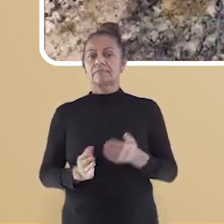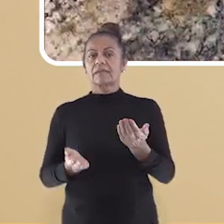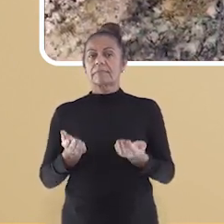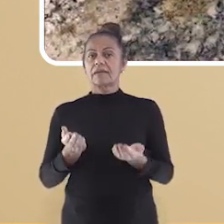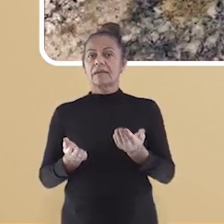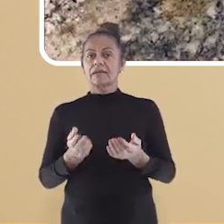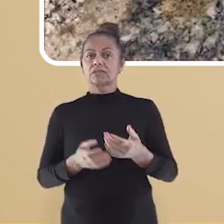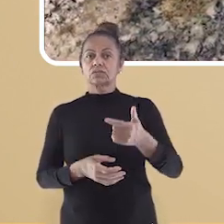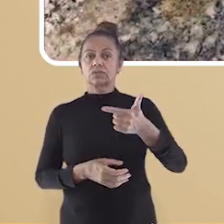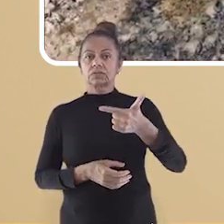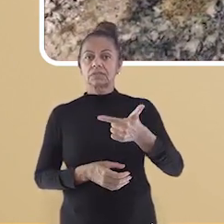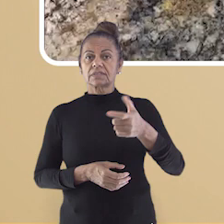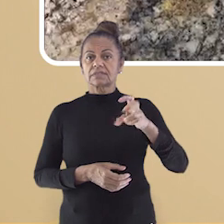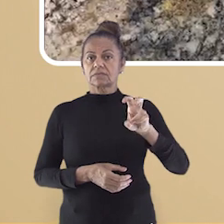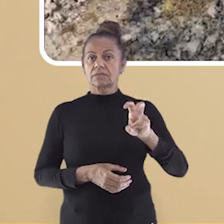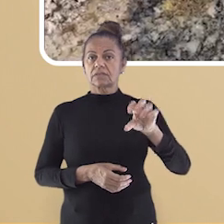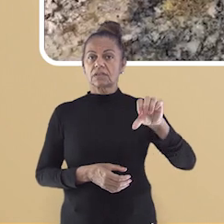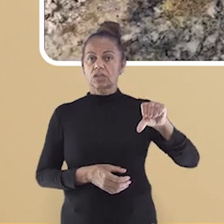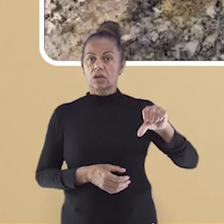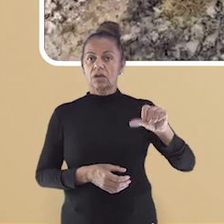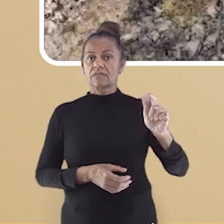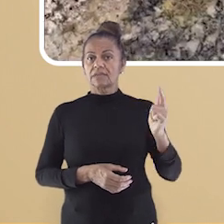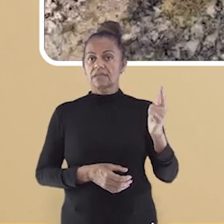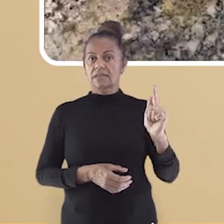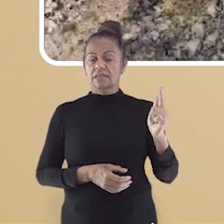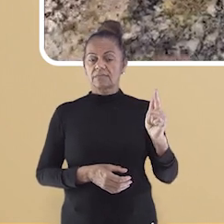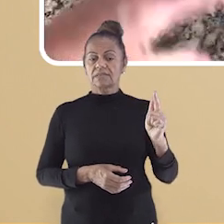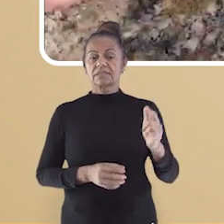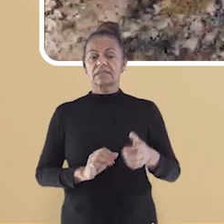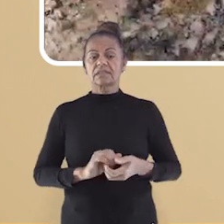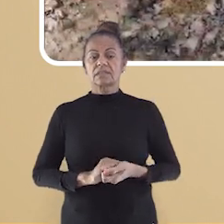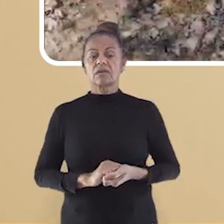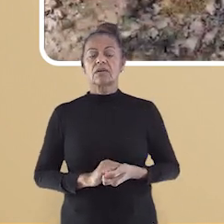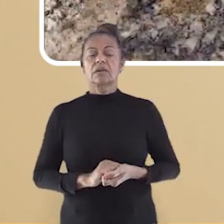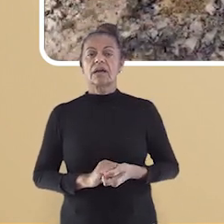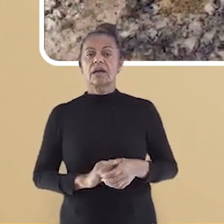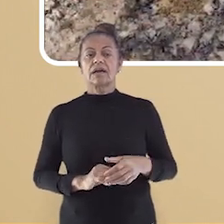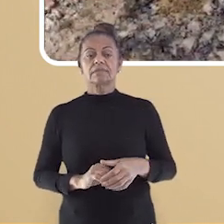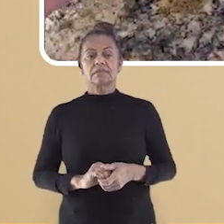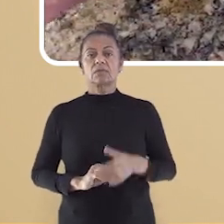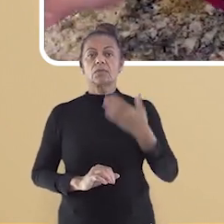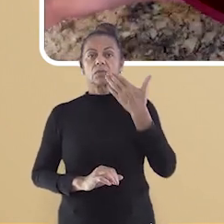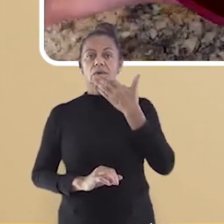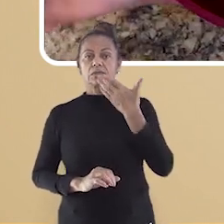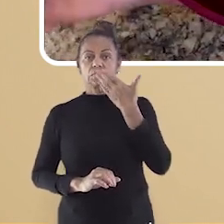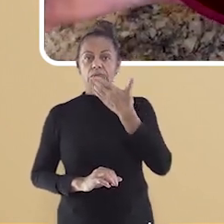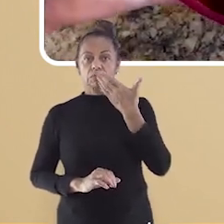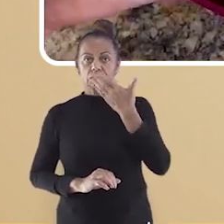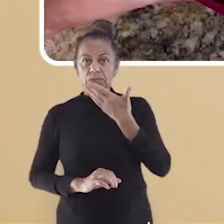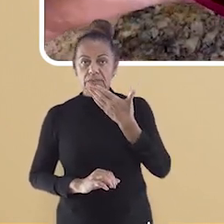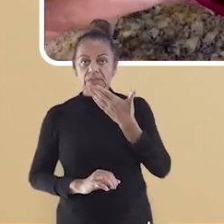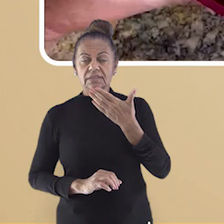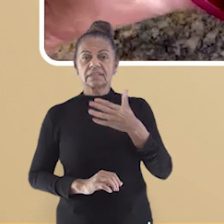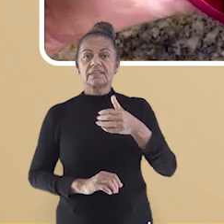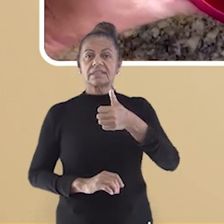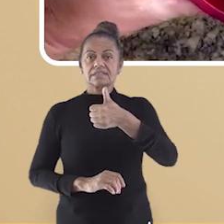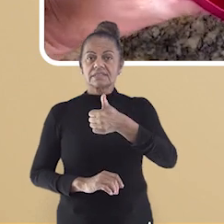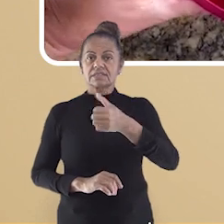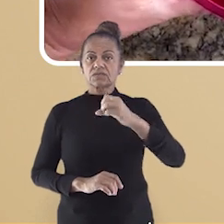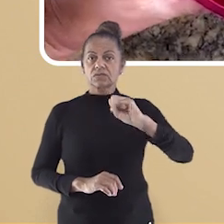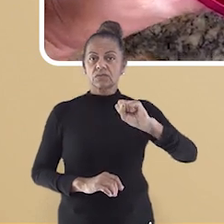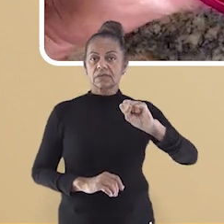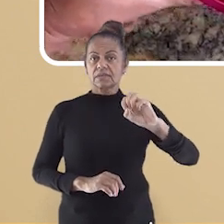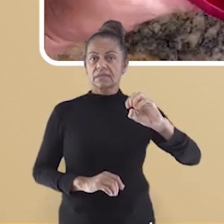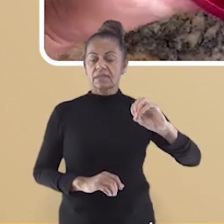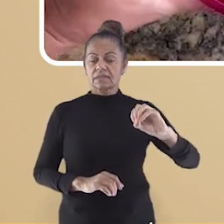ela está pesando 259 gramas. Eu vou colocar as 180 gramas da massa do